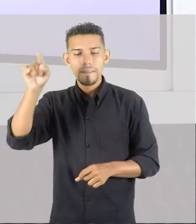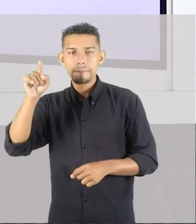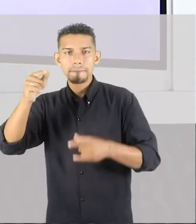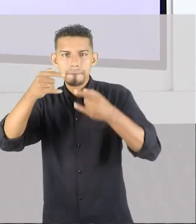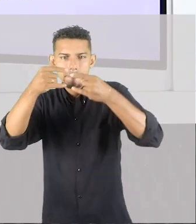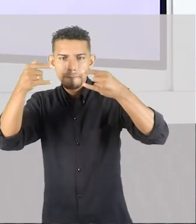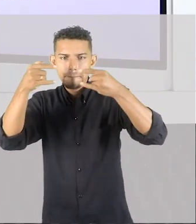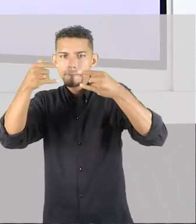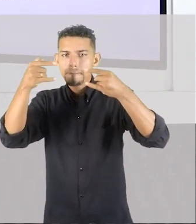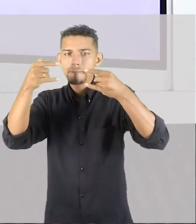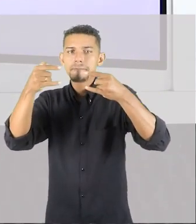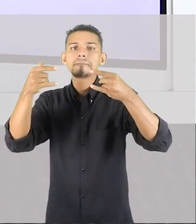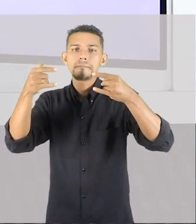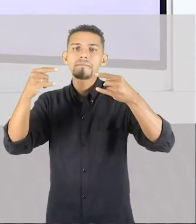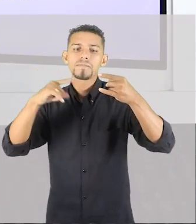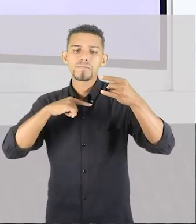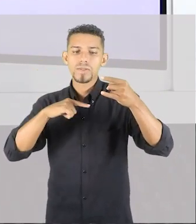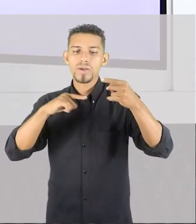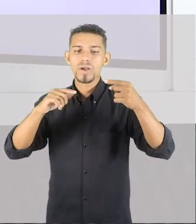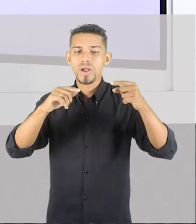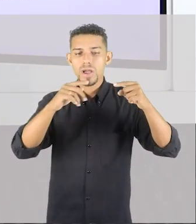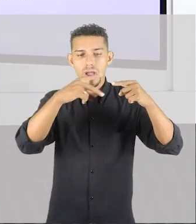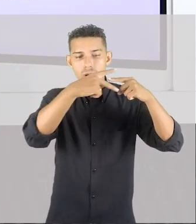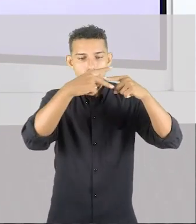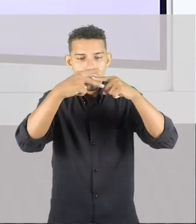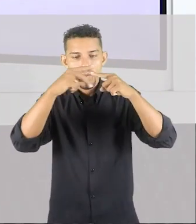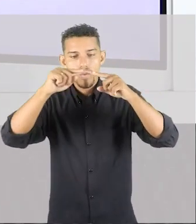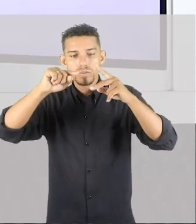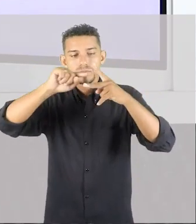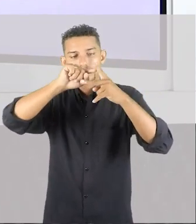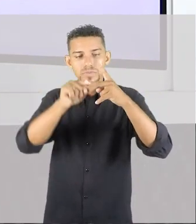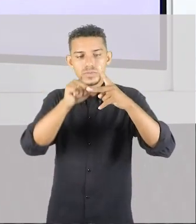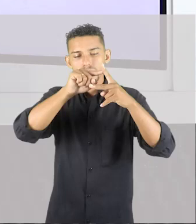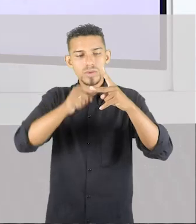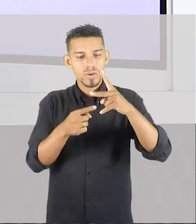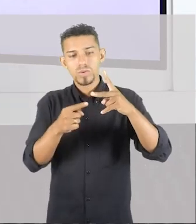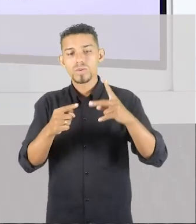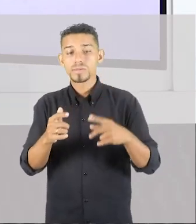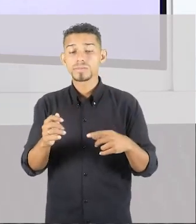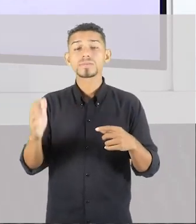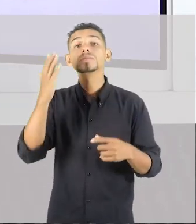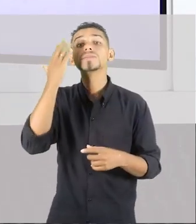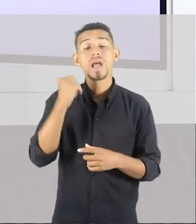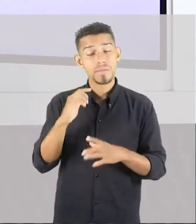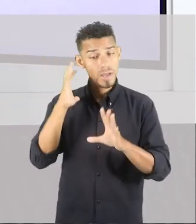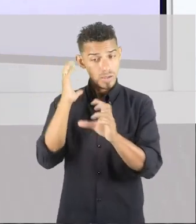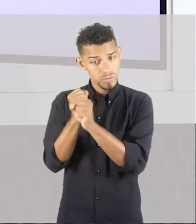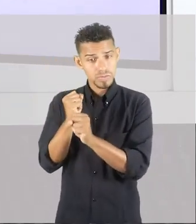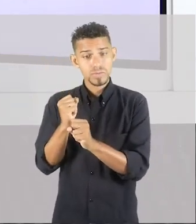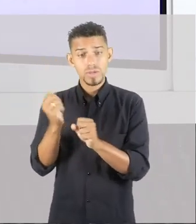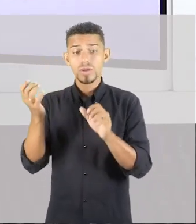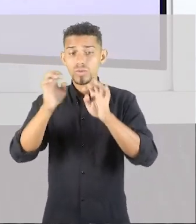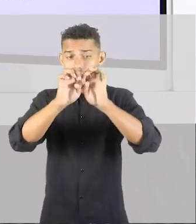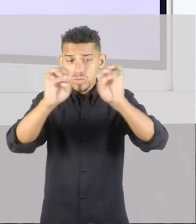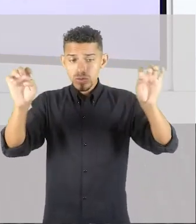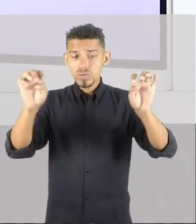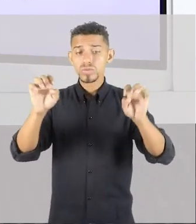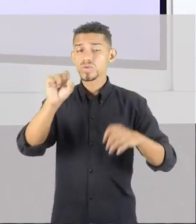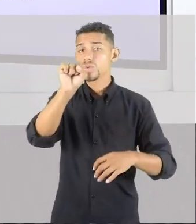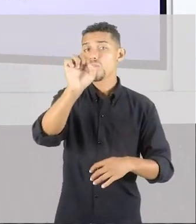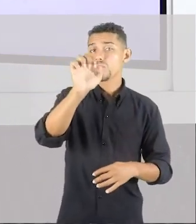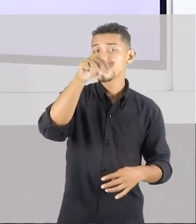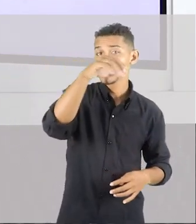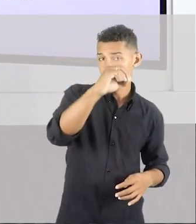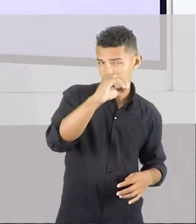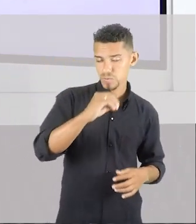magnético. Esse é o ângulo θ ali, ó. A gente tem que saber esse ângulo e na fórmula tem que botar o seno desse